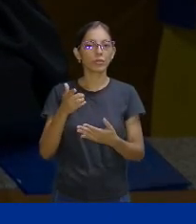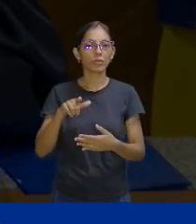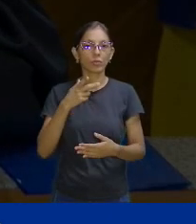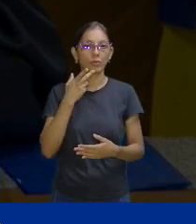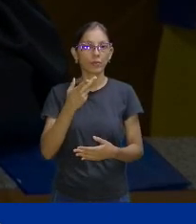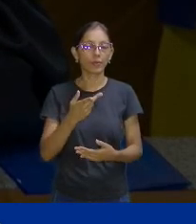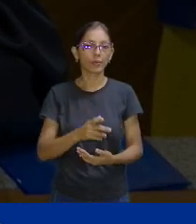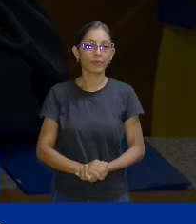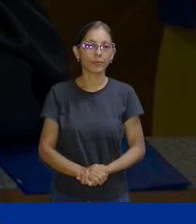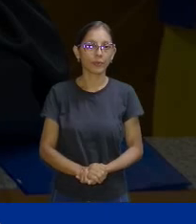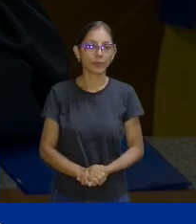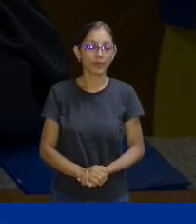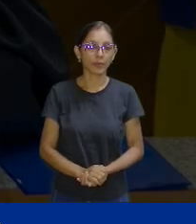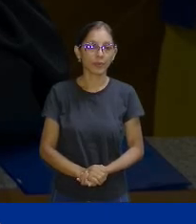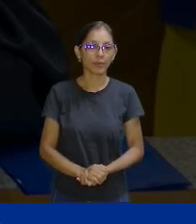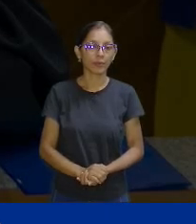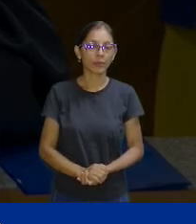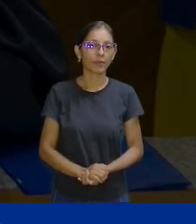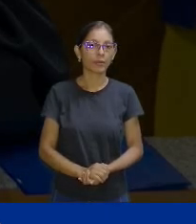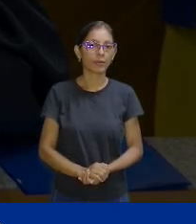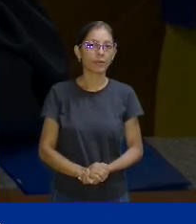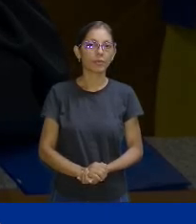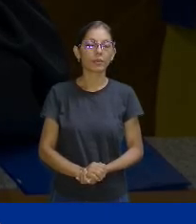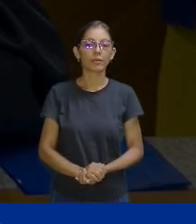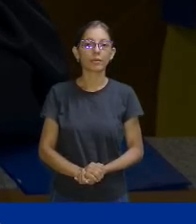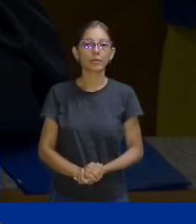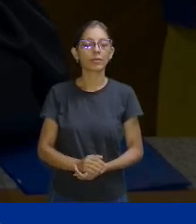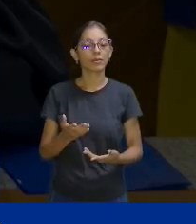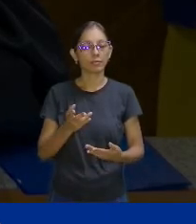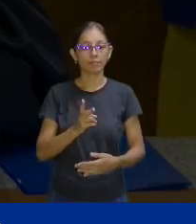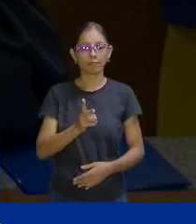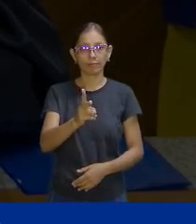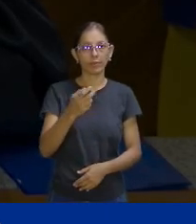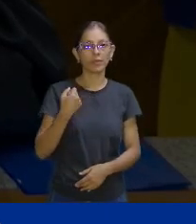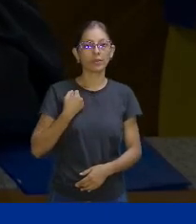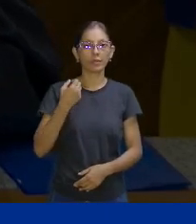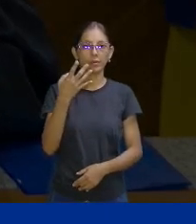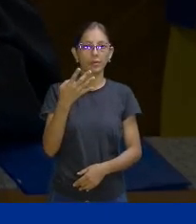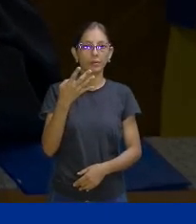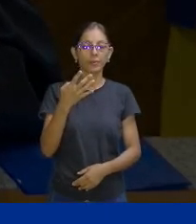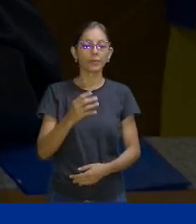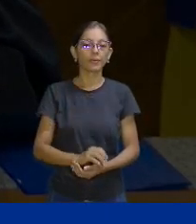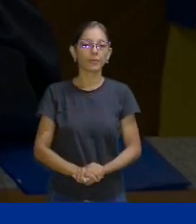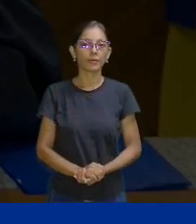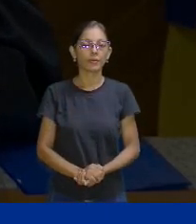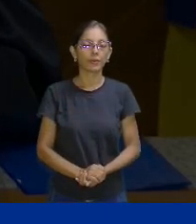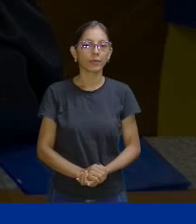Então, está corrigido isso, vamos ao número 4 da pauta.